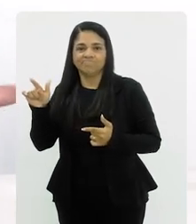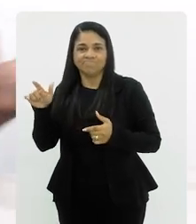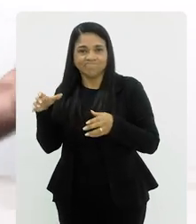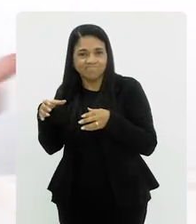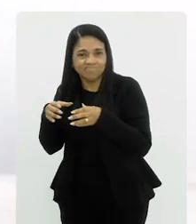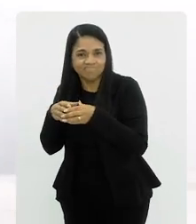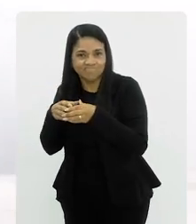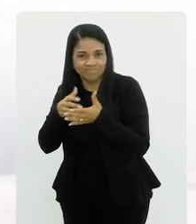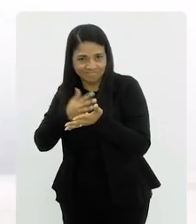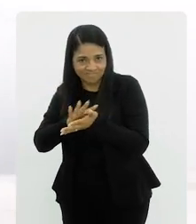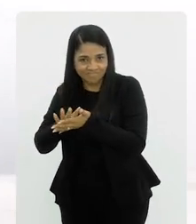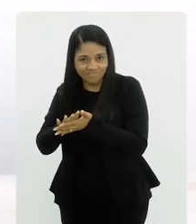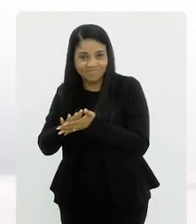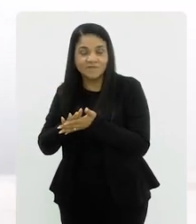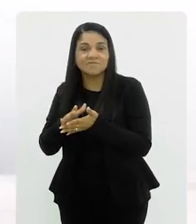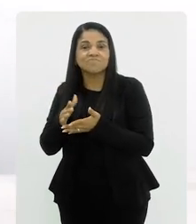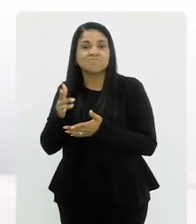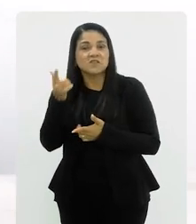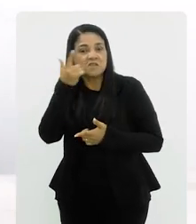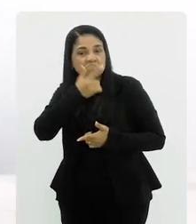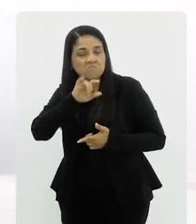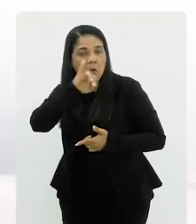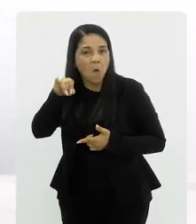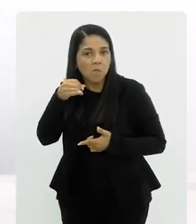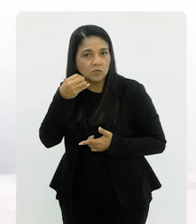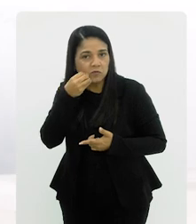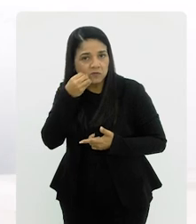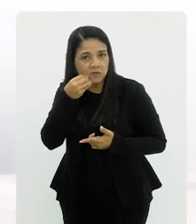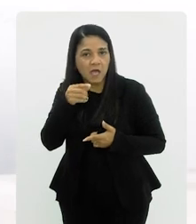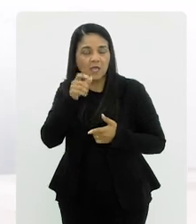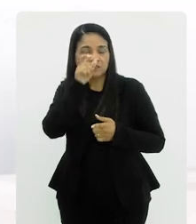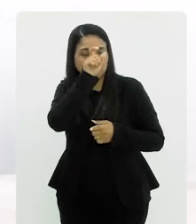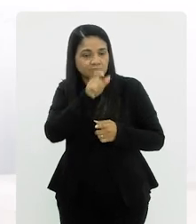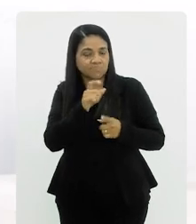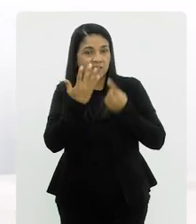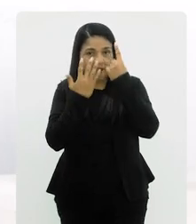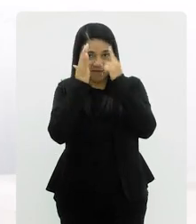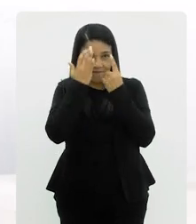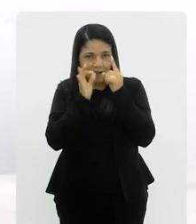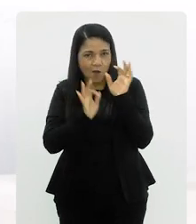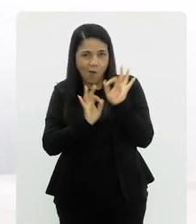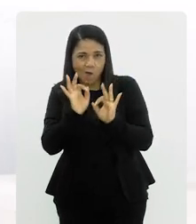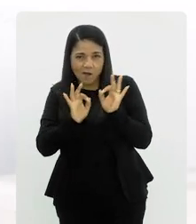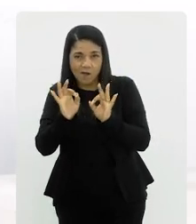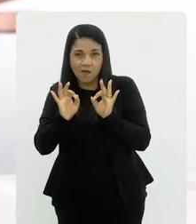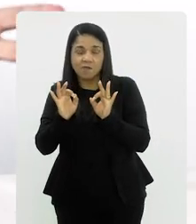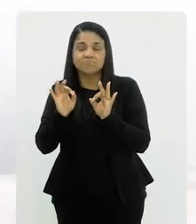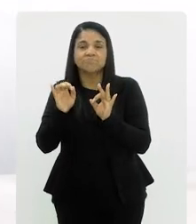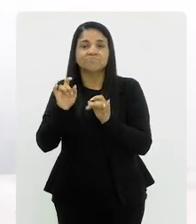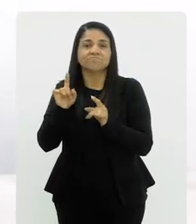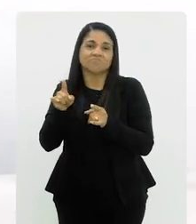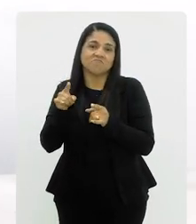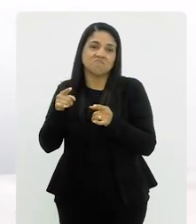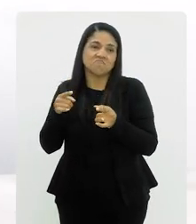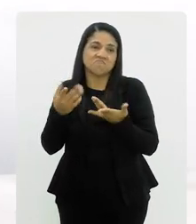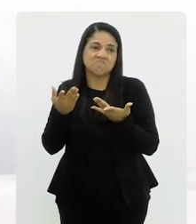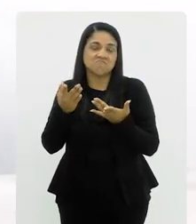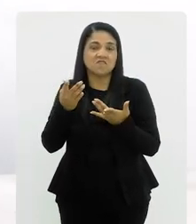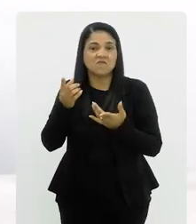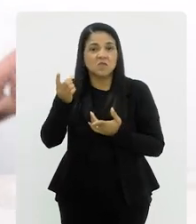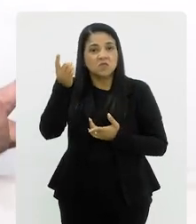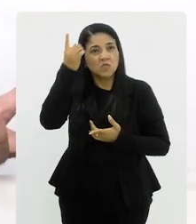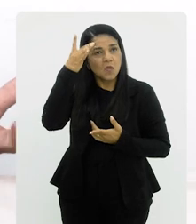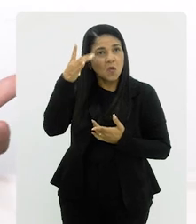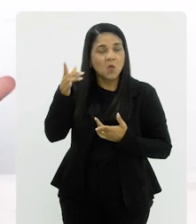outra agremiação que eu recebo a oportunidade de ser carnavalesco. Eu falo sempre que por ocasião do destino, porque eu fui para